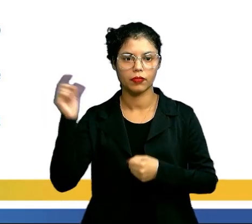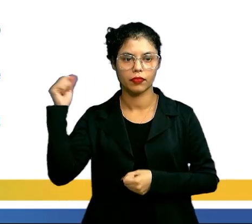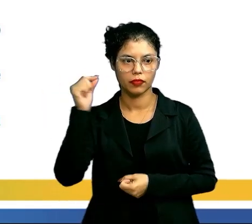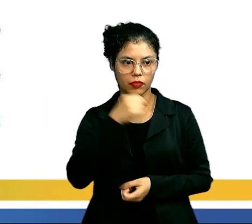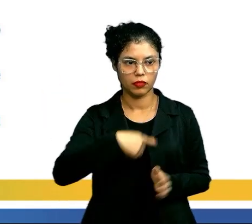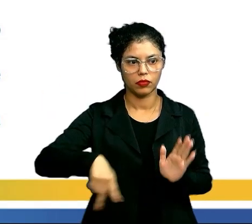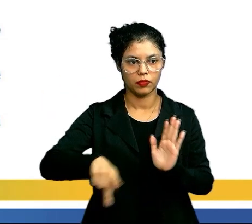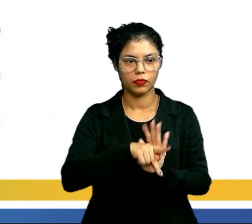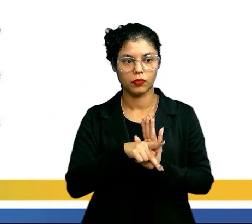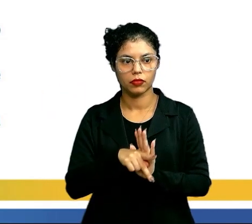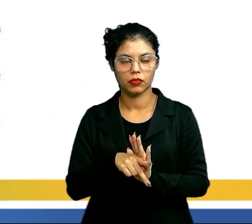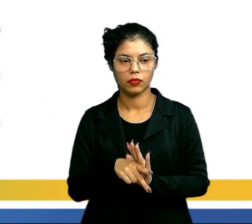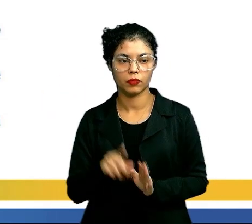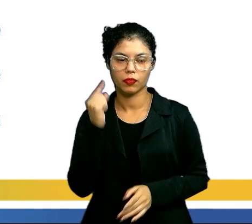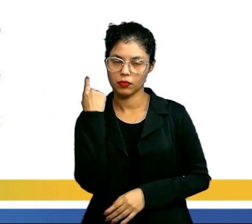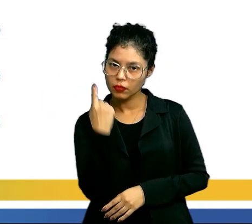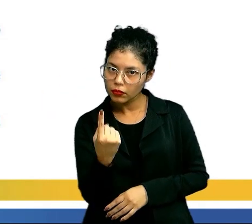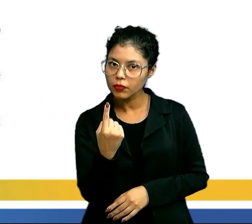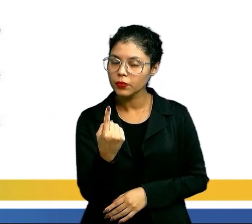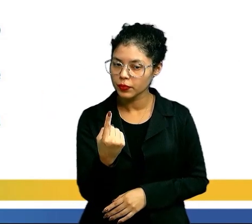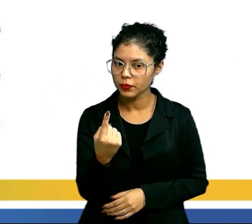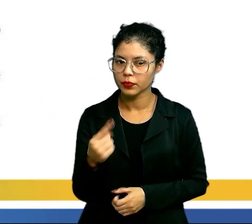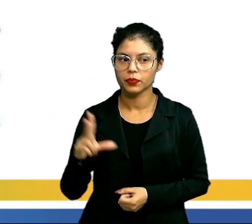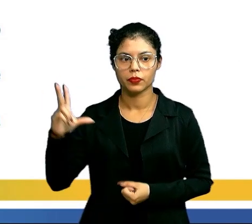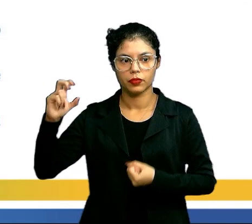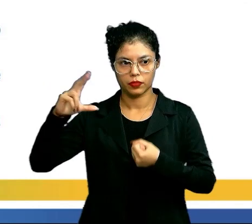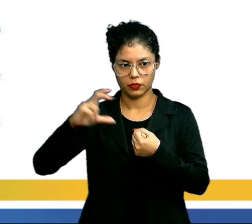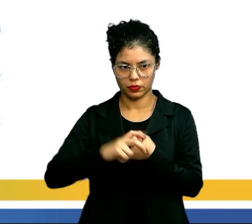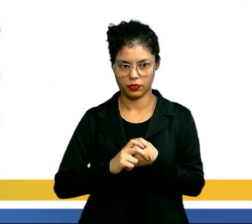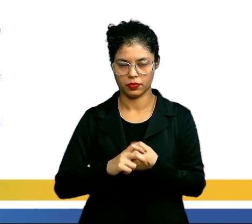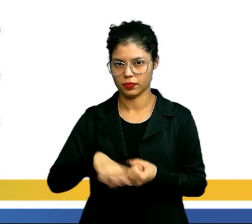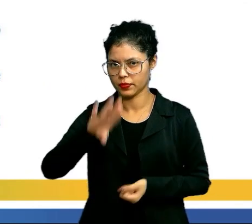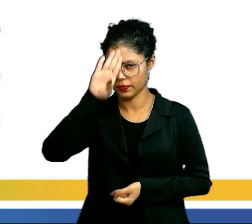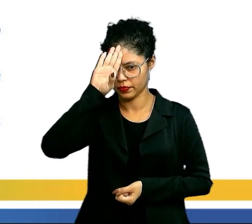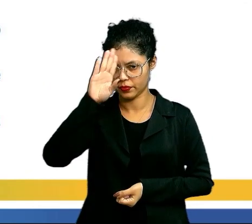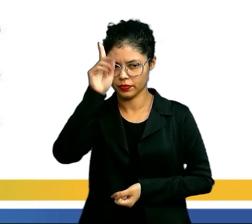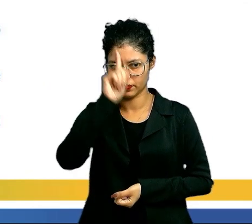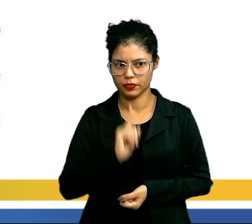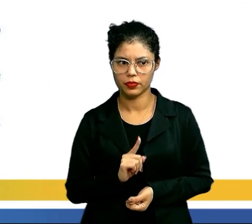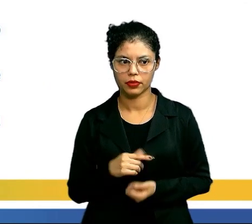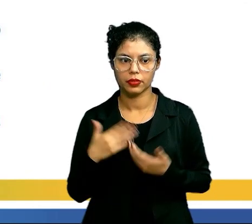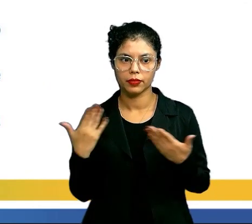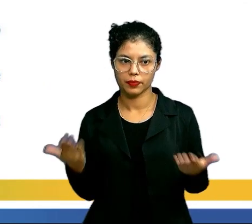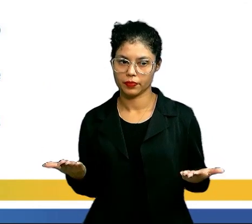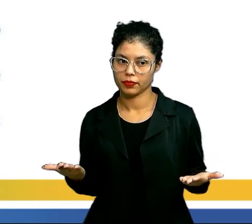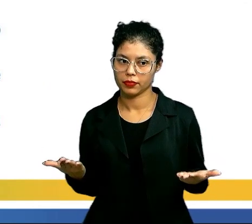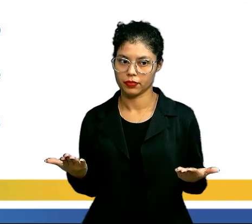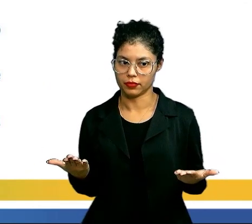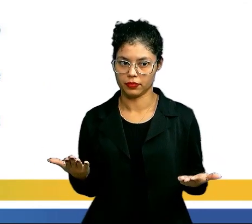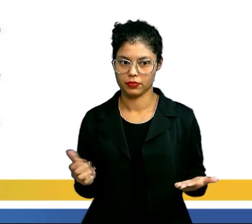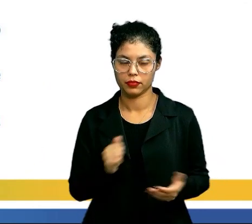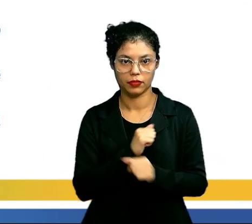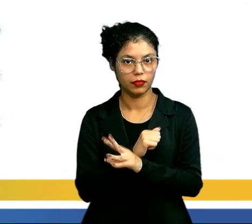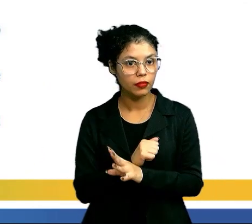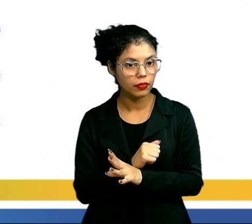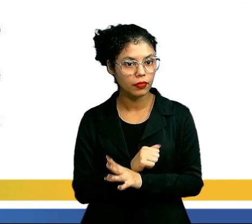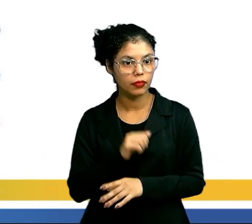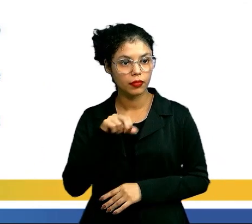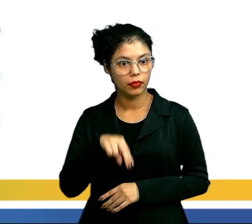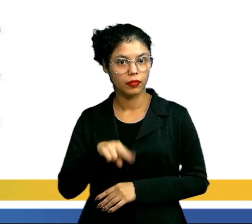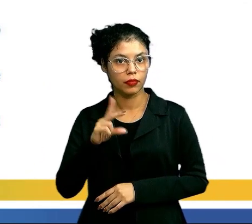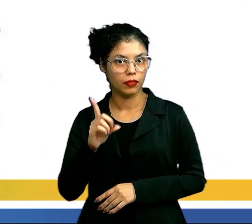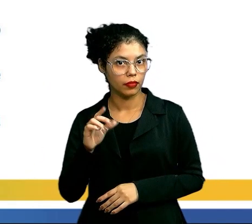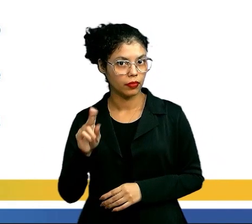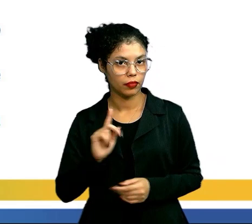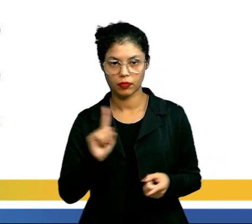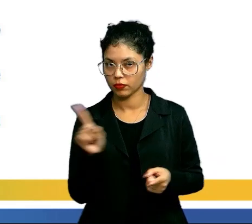do vírus da dengue e somente um tipo de vírus da febre amarela. Pessoal, ácido nucleico é DNA ou RNA.